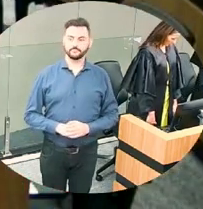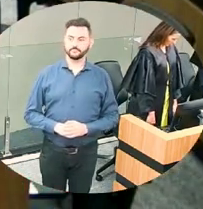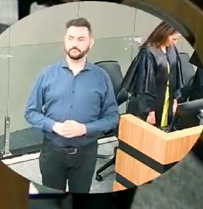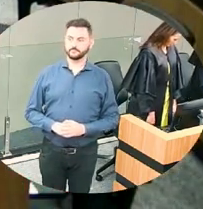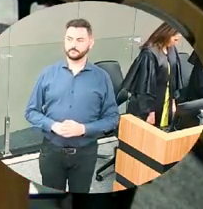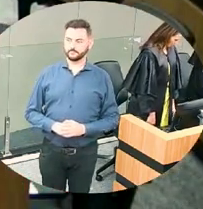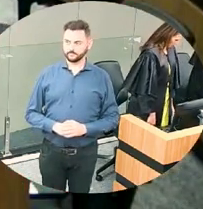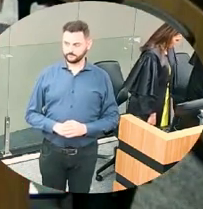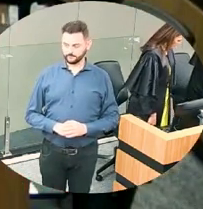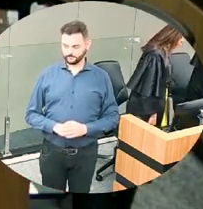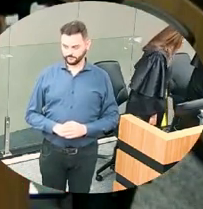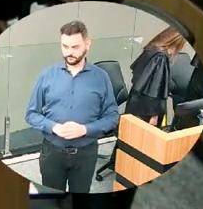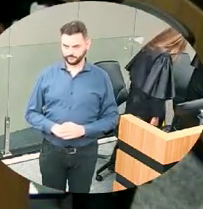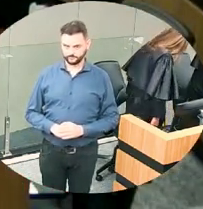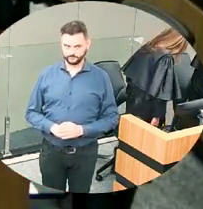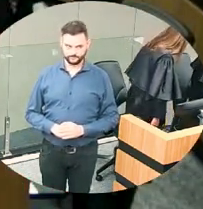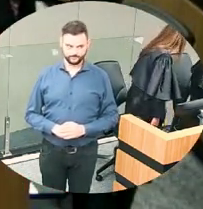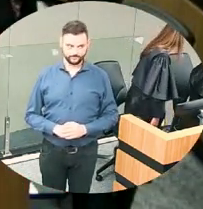k